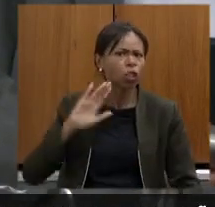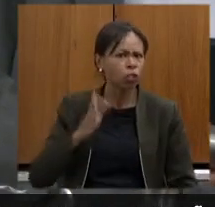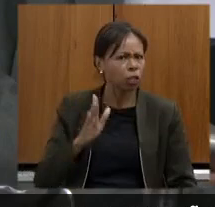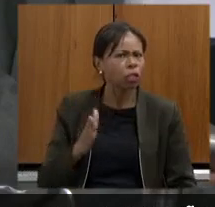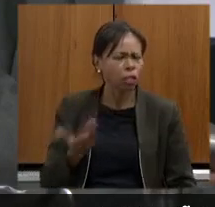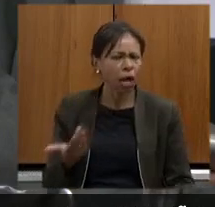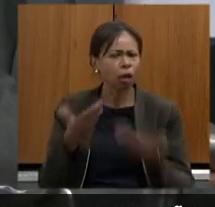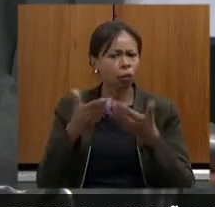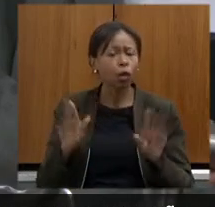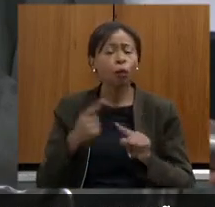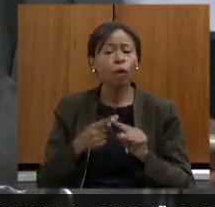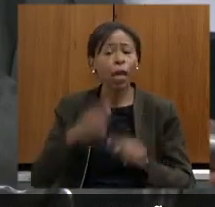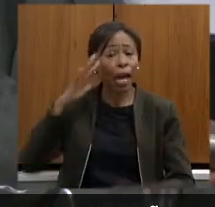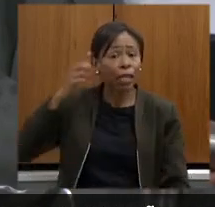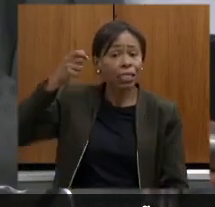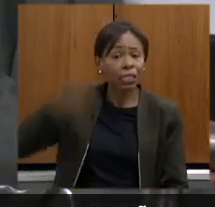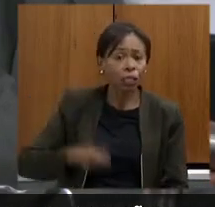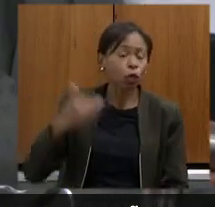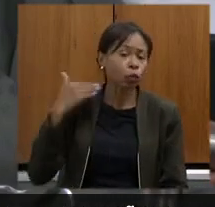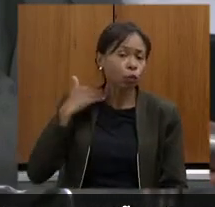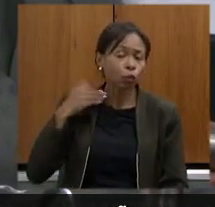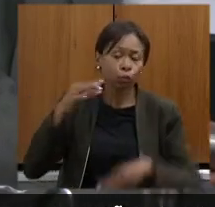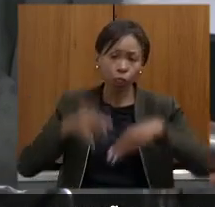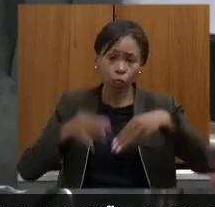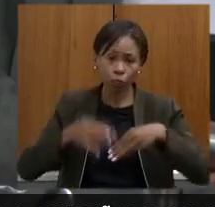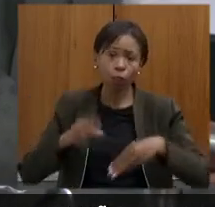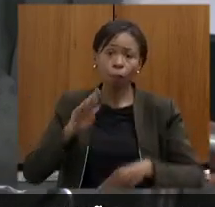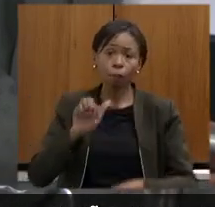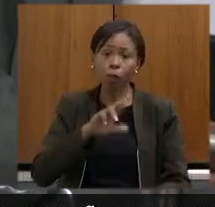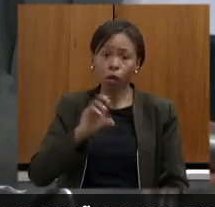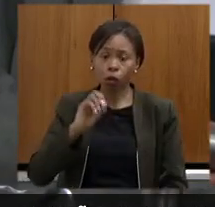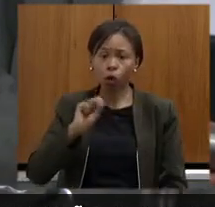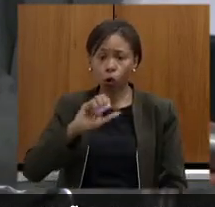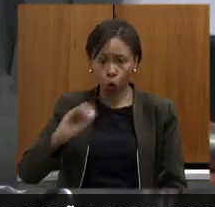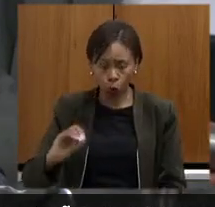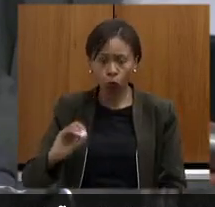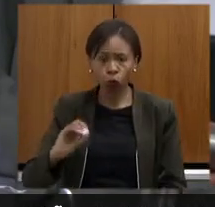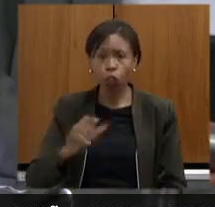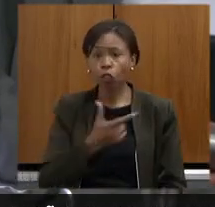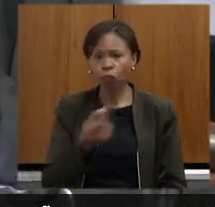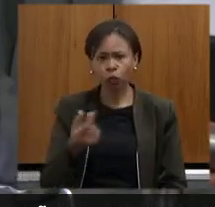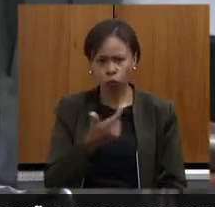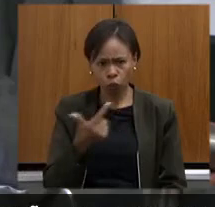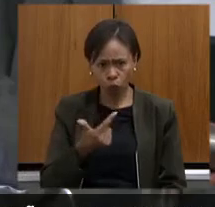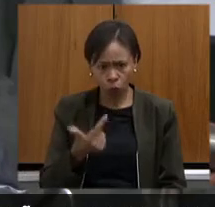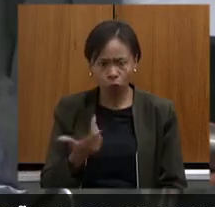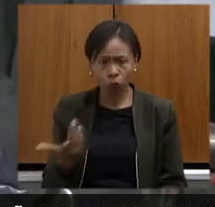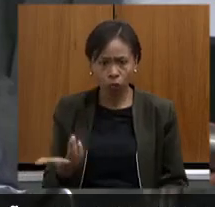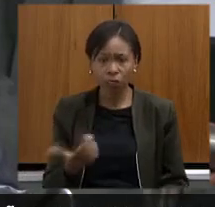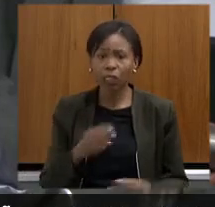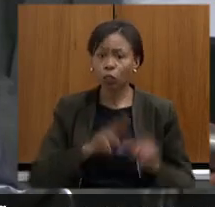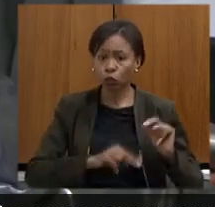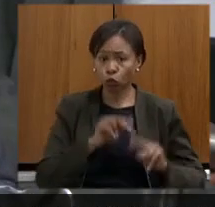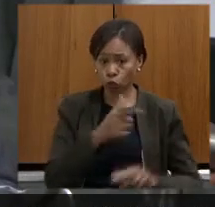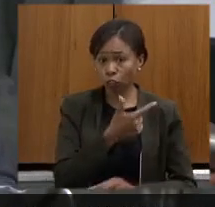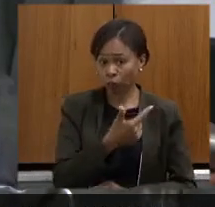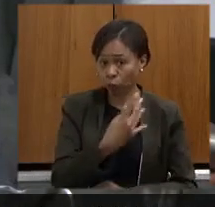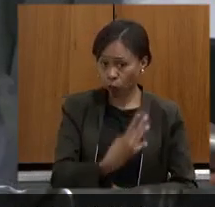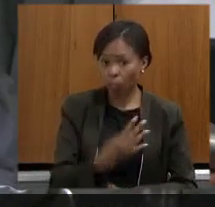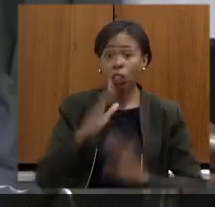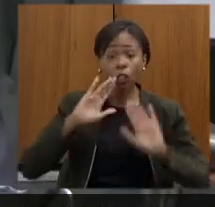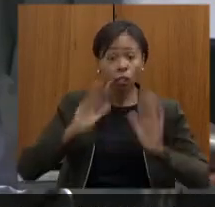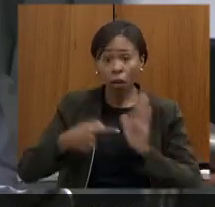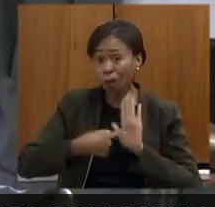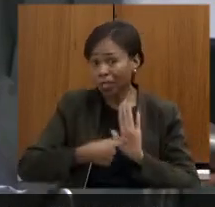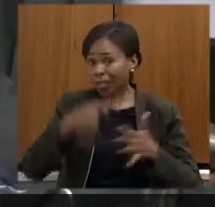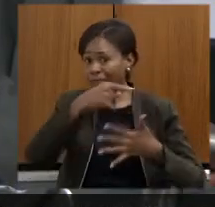Porque a decisão do ministro Barroso de 24 26 2022 já trazia esse conjunto de vedações o ok